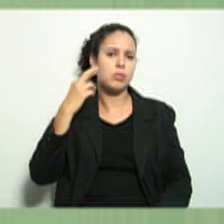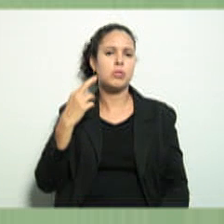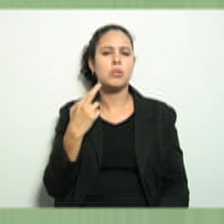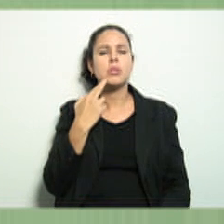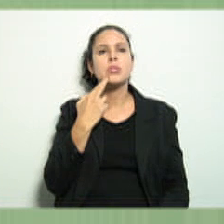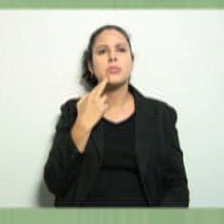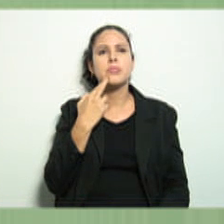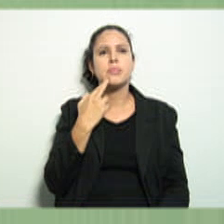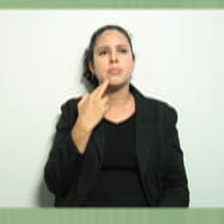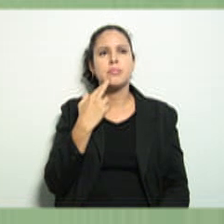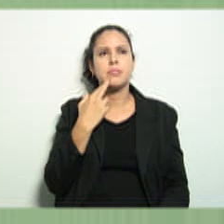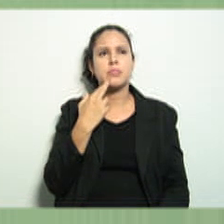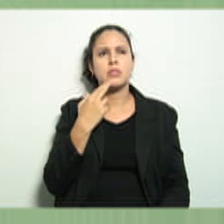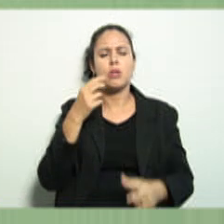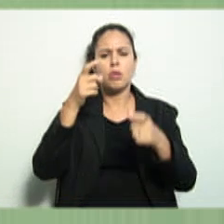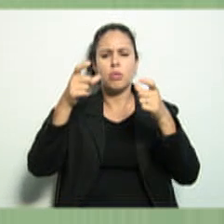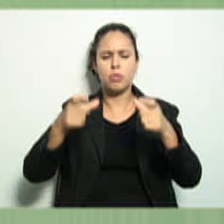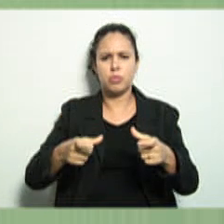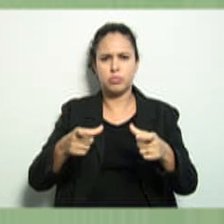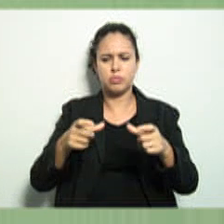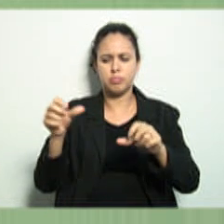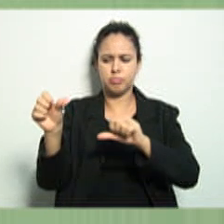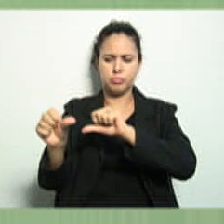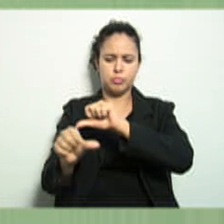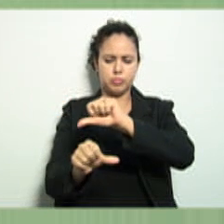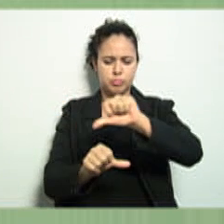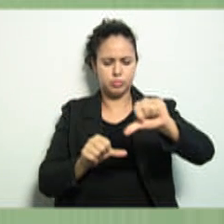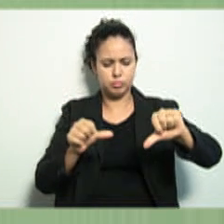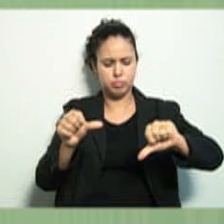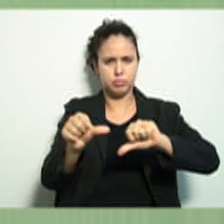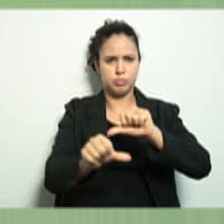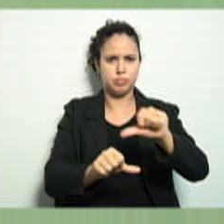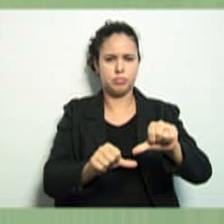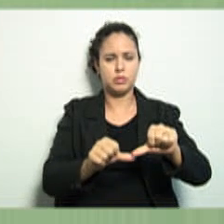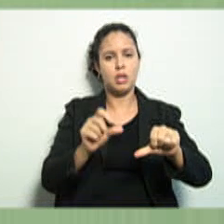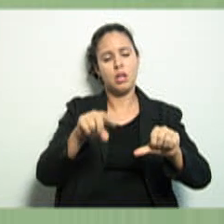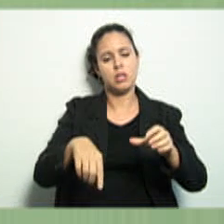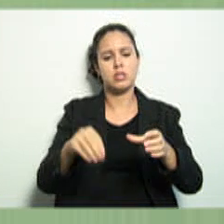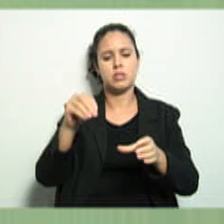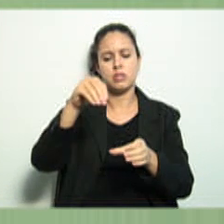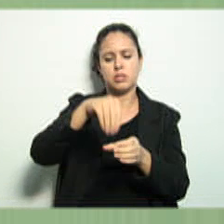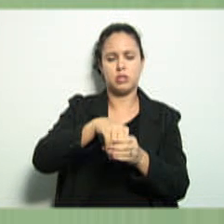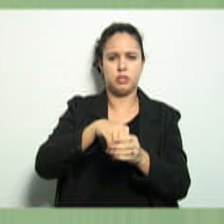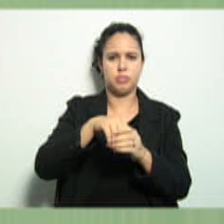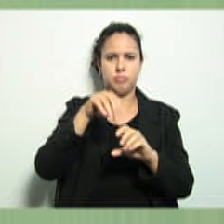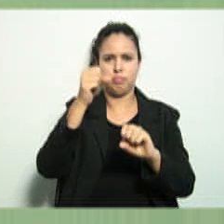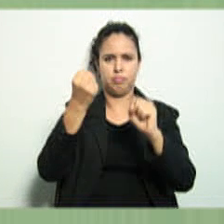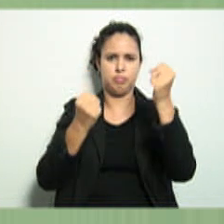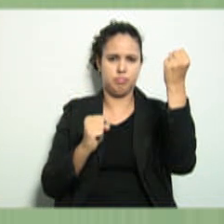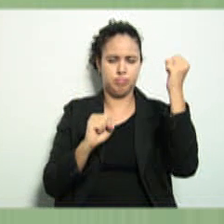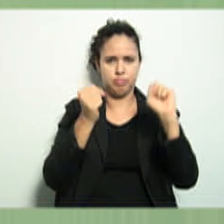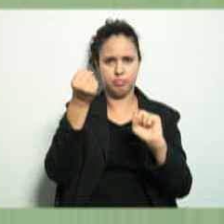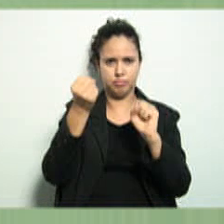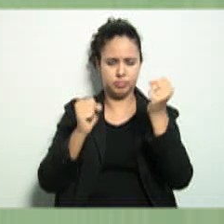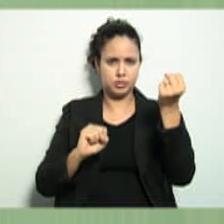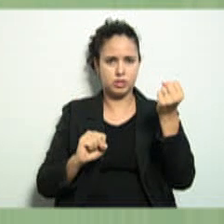em beneficiamento, onde se dá o beneficiamento de um produto? É na indústria. E a indústria pode ser super simples,